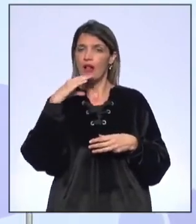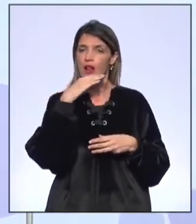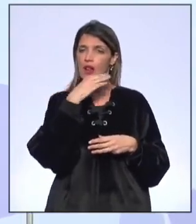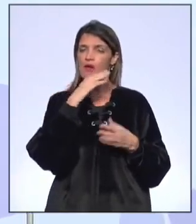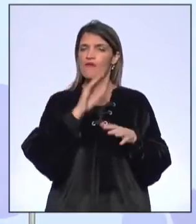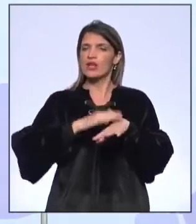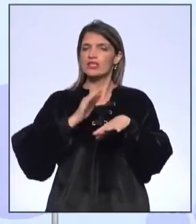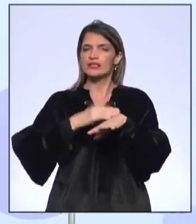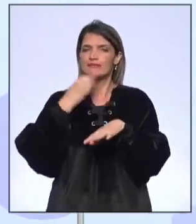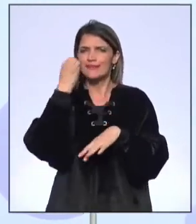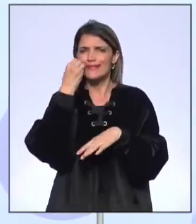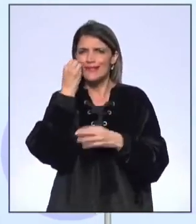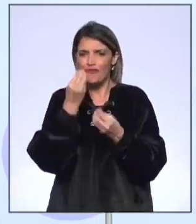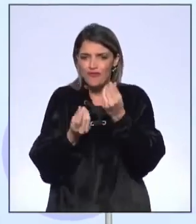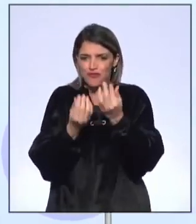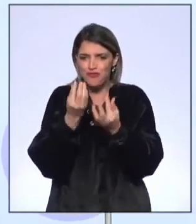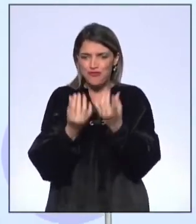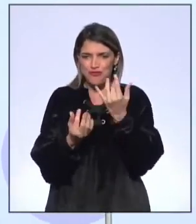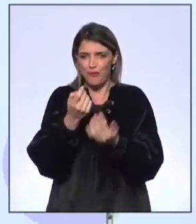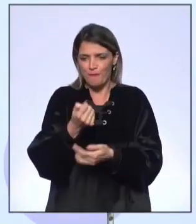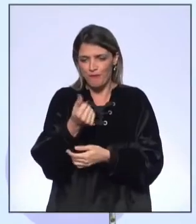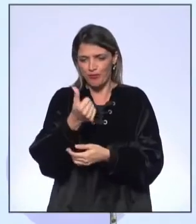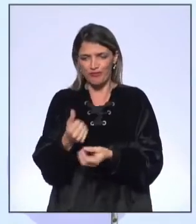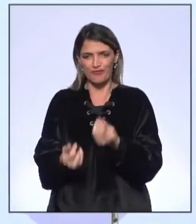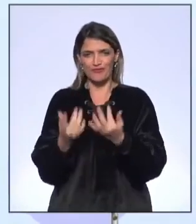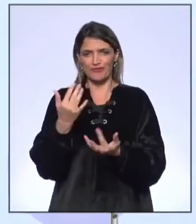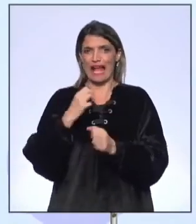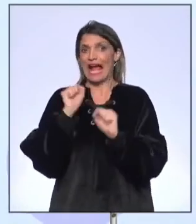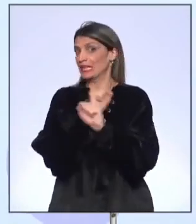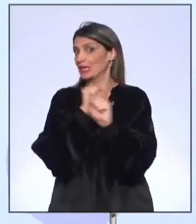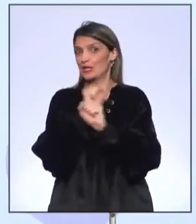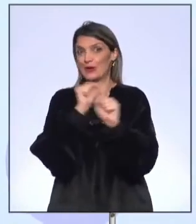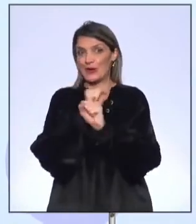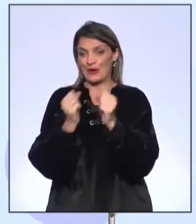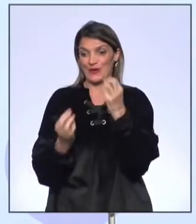vocês, colocar fogo aqui, que eu adoro colocar fogo nas coisas.